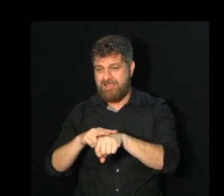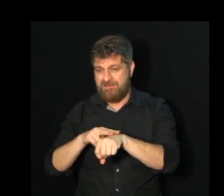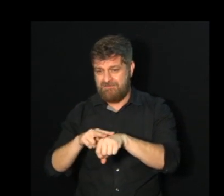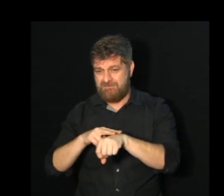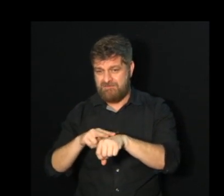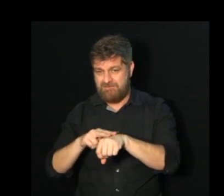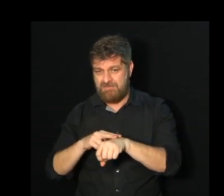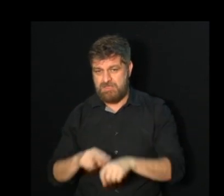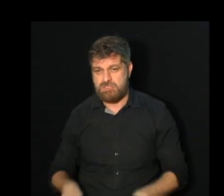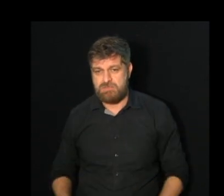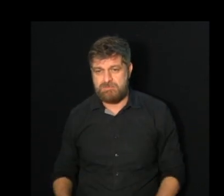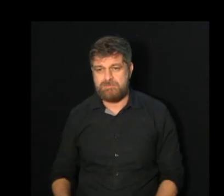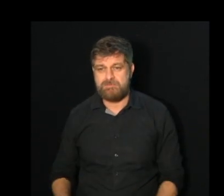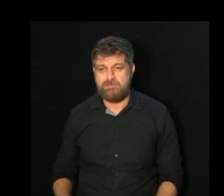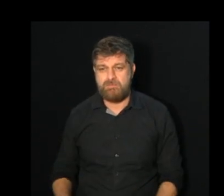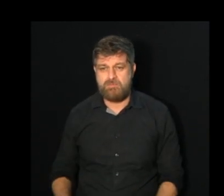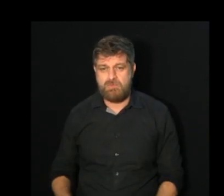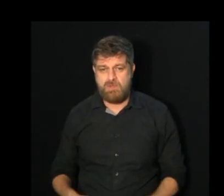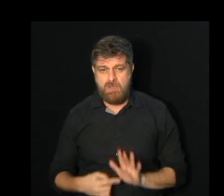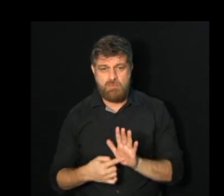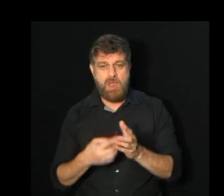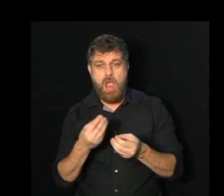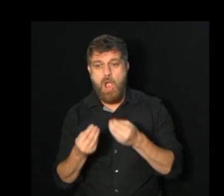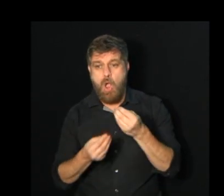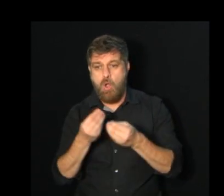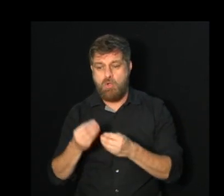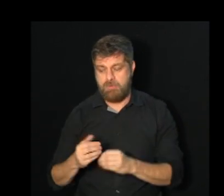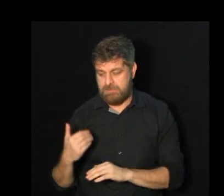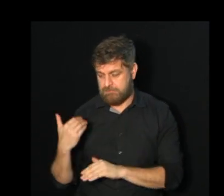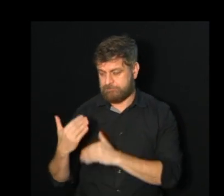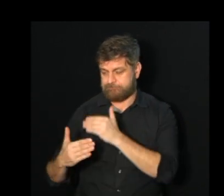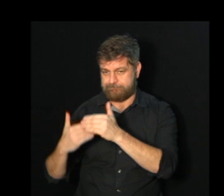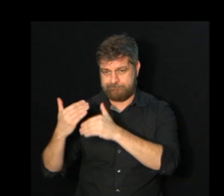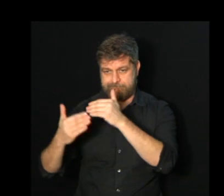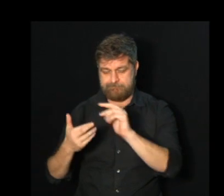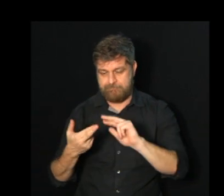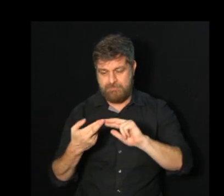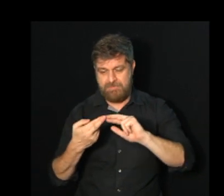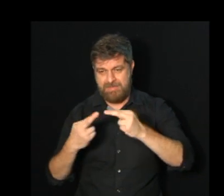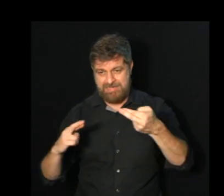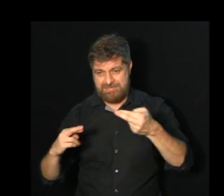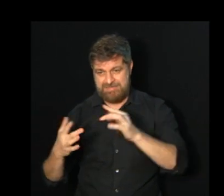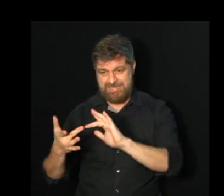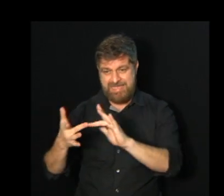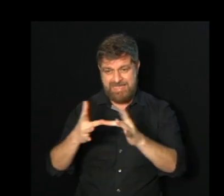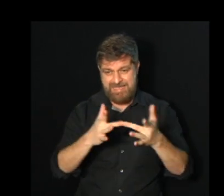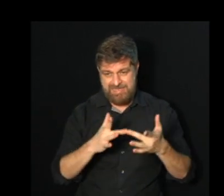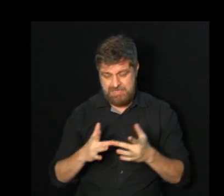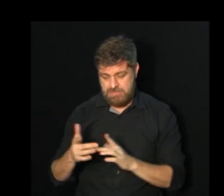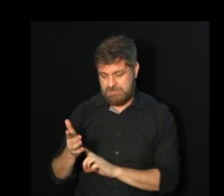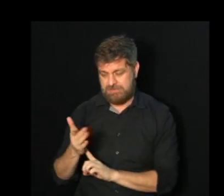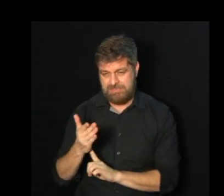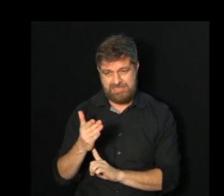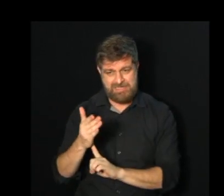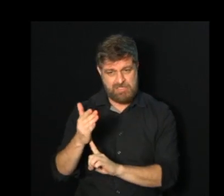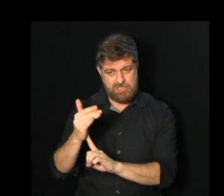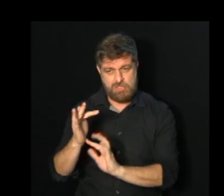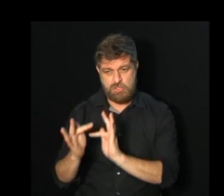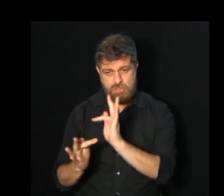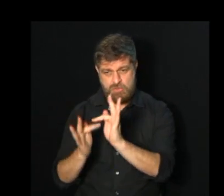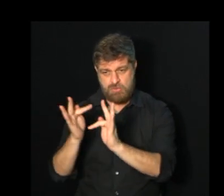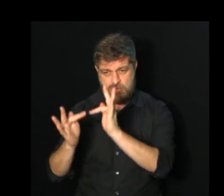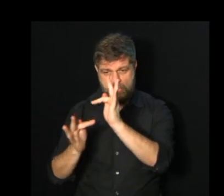rede, para mostrar aí como o radioamador está progredindo. Essa rede tem qualquer tipo de tecnologia, de